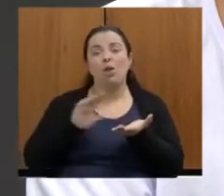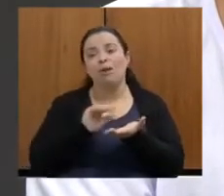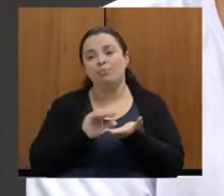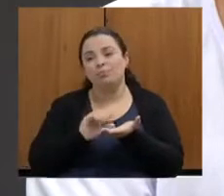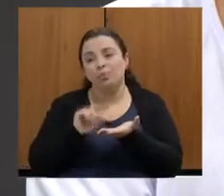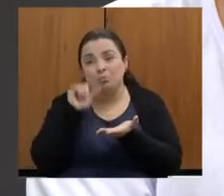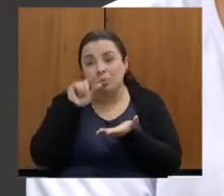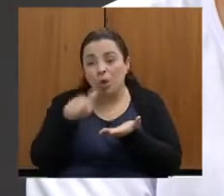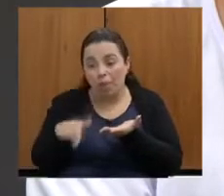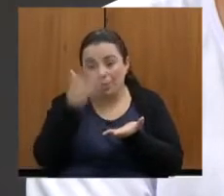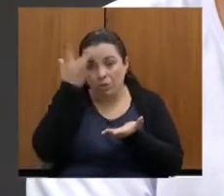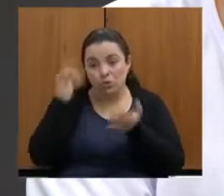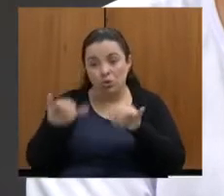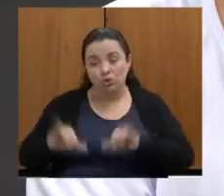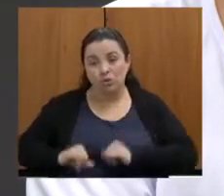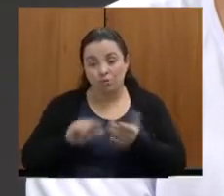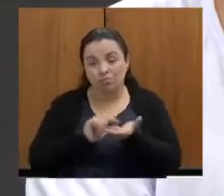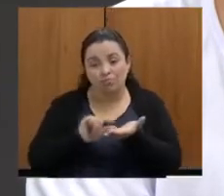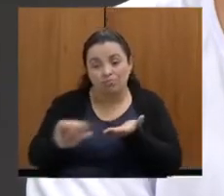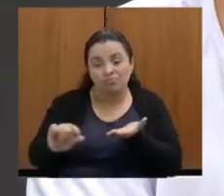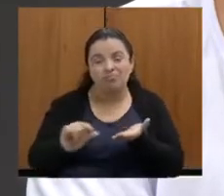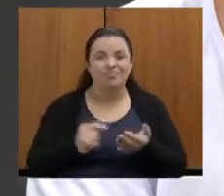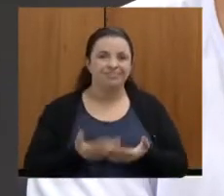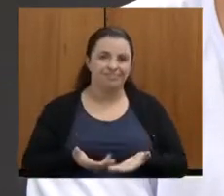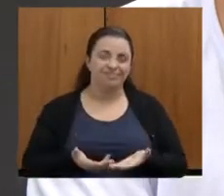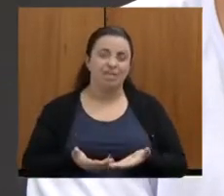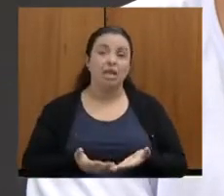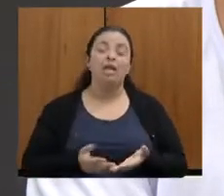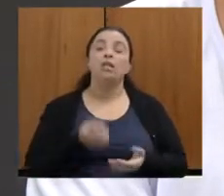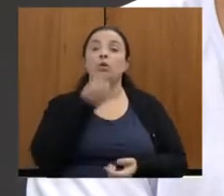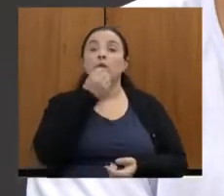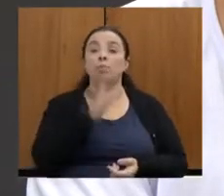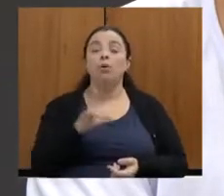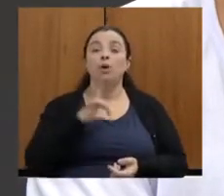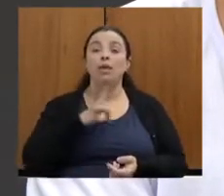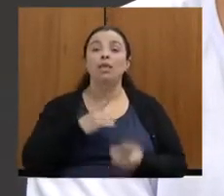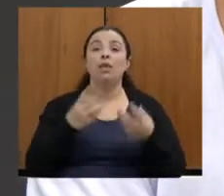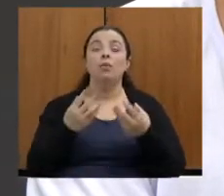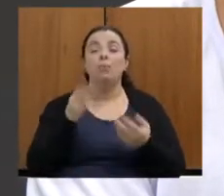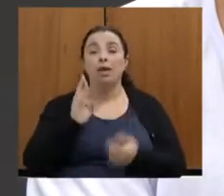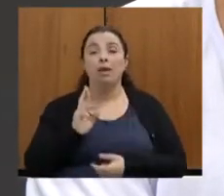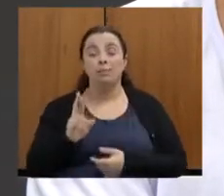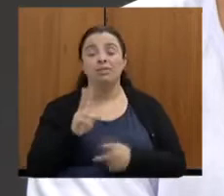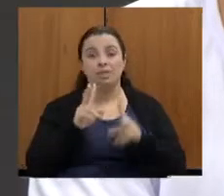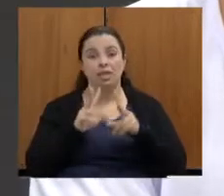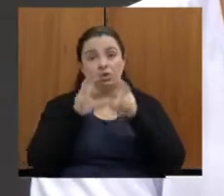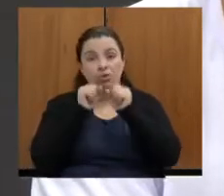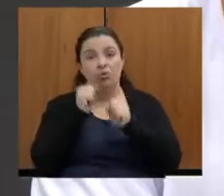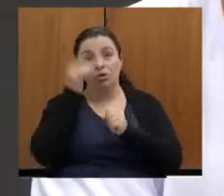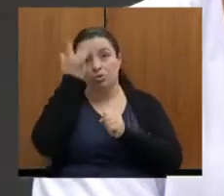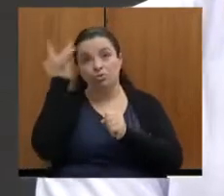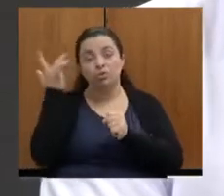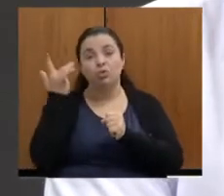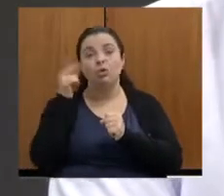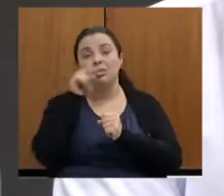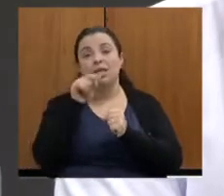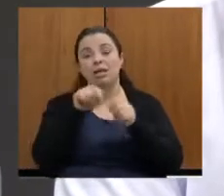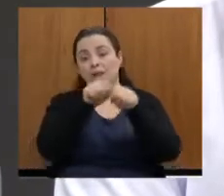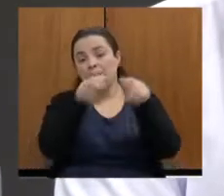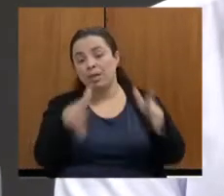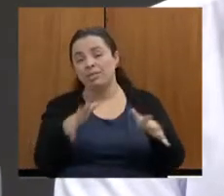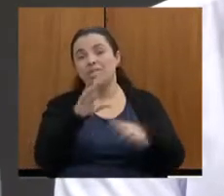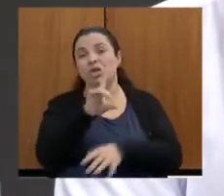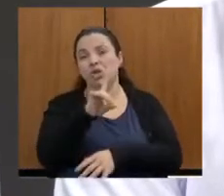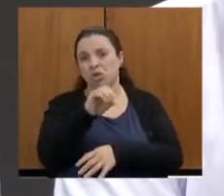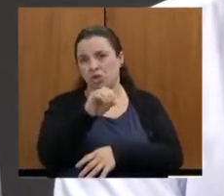aqui hoje o representação forte né de toda a bacia do Rio Doce né do Alto